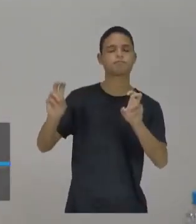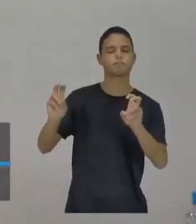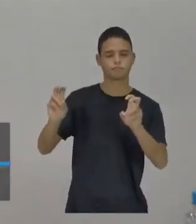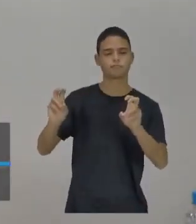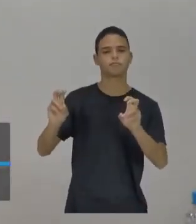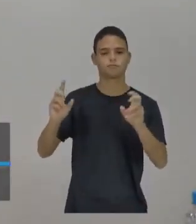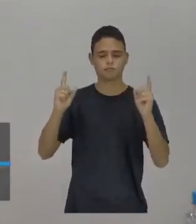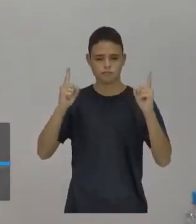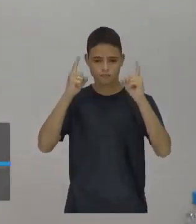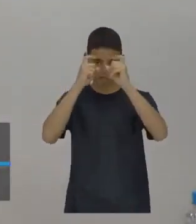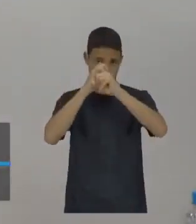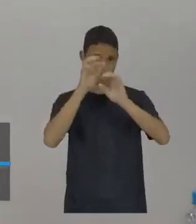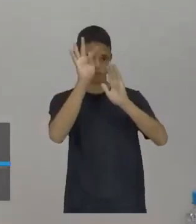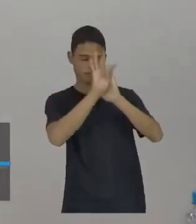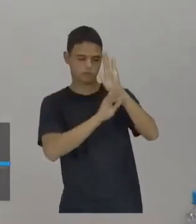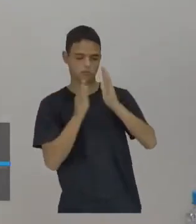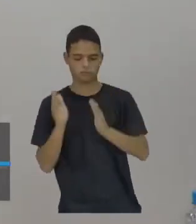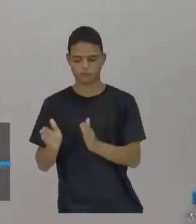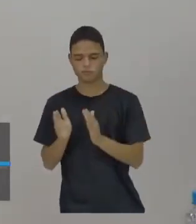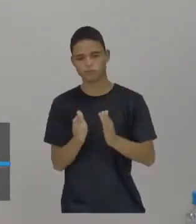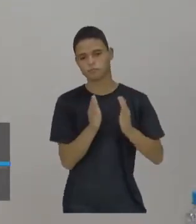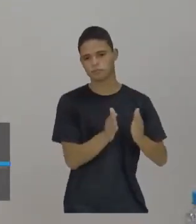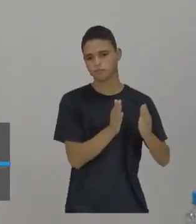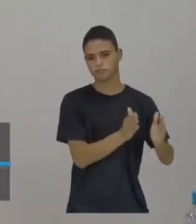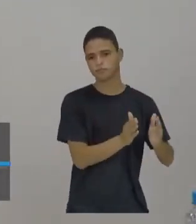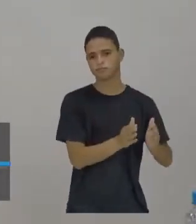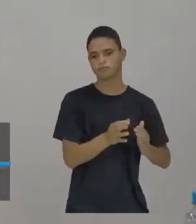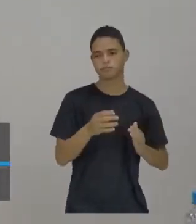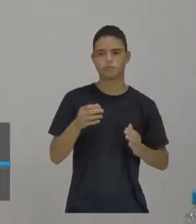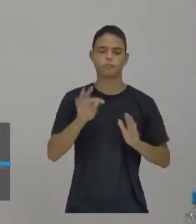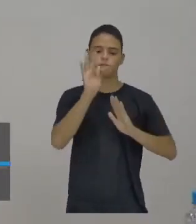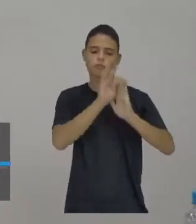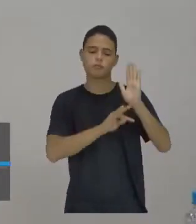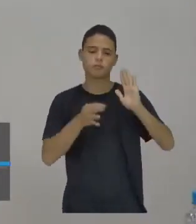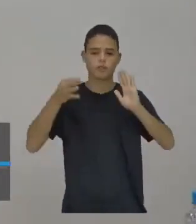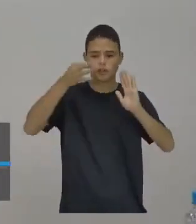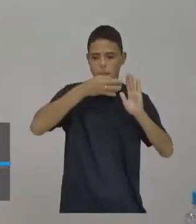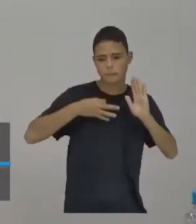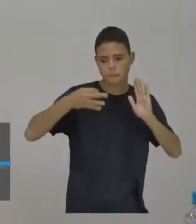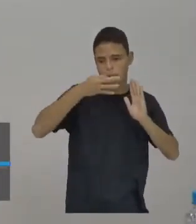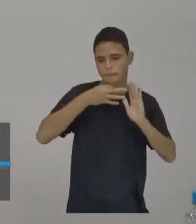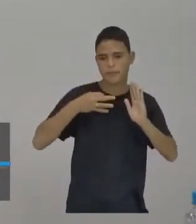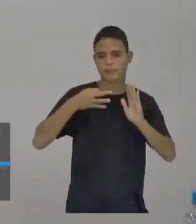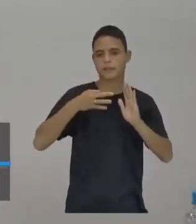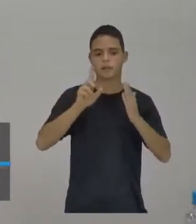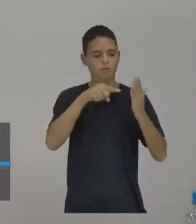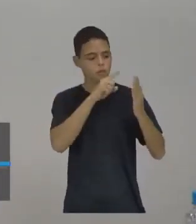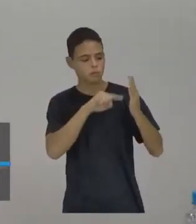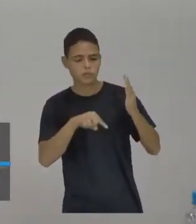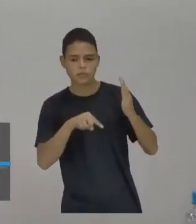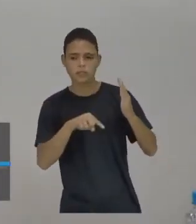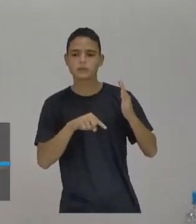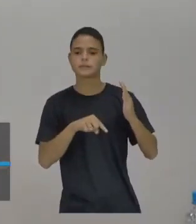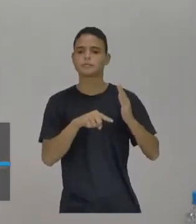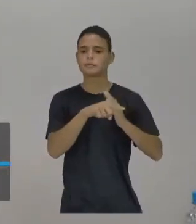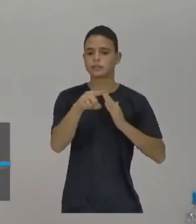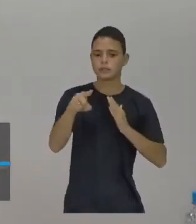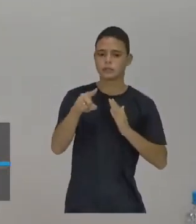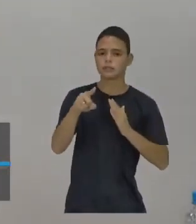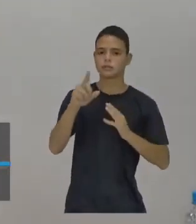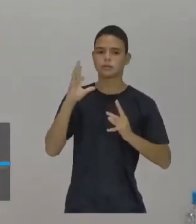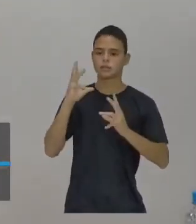organizado. Toda vez que você parar para ler um texto muito bem escrito, um artigo de opinião, um texto dissertativo, naquela redação que eu pedi para você buscar na internet, busca a redação nota